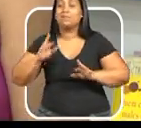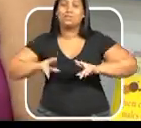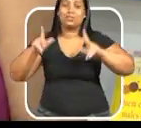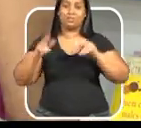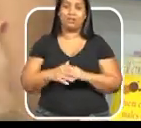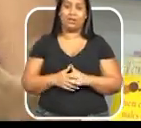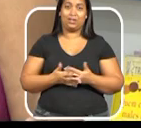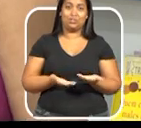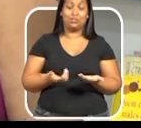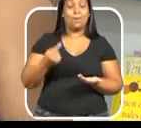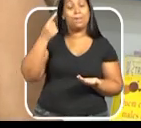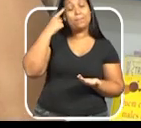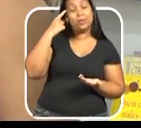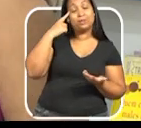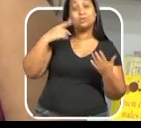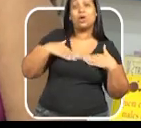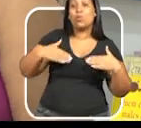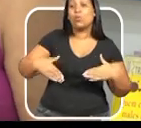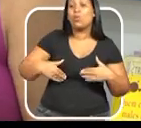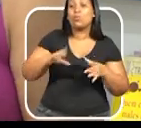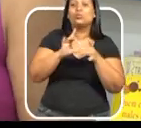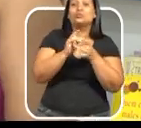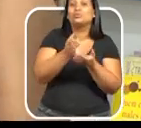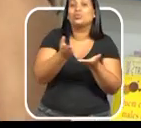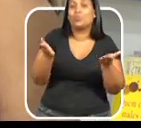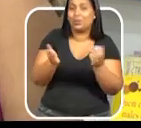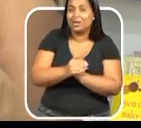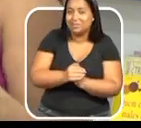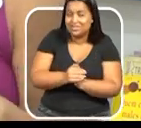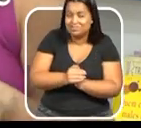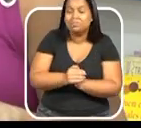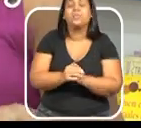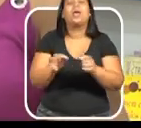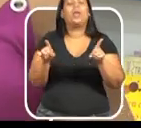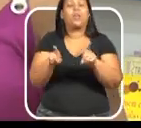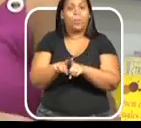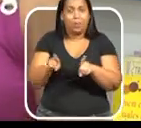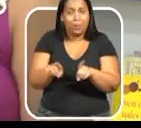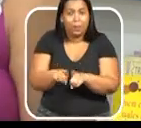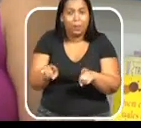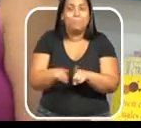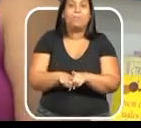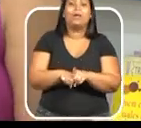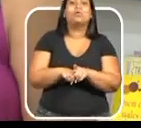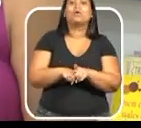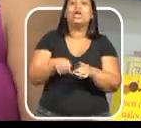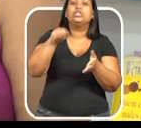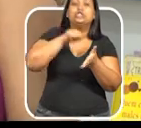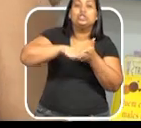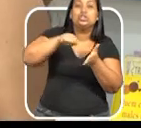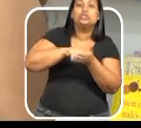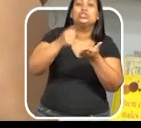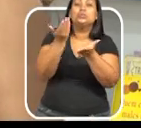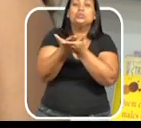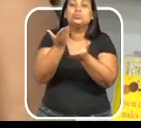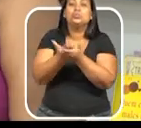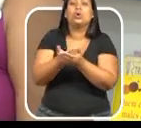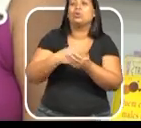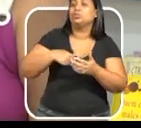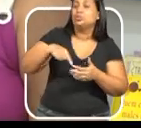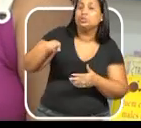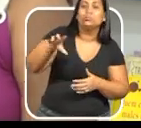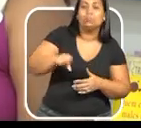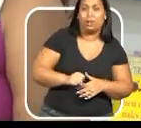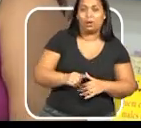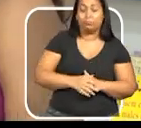e eu pensar o corpo humano junto com eles? Eu vou ter que também colocar no papel de estudar, no papel de buscar.